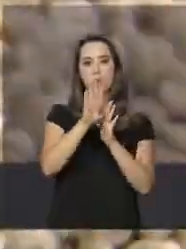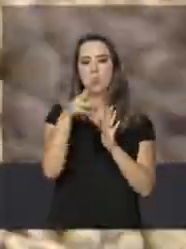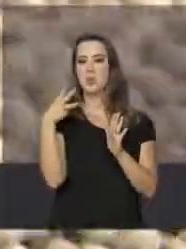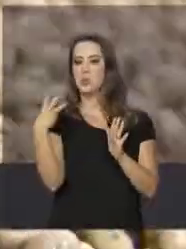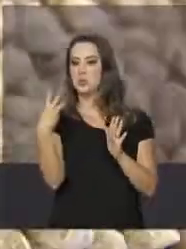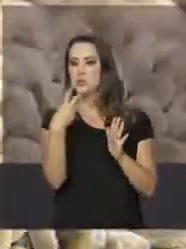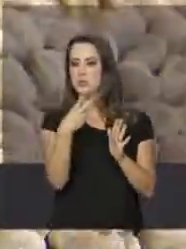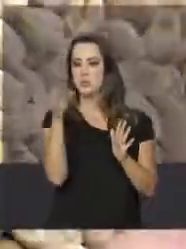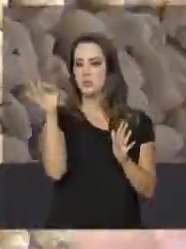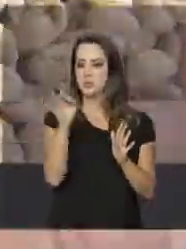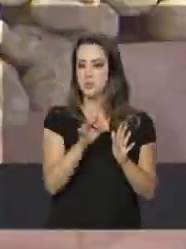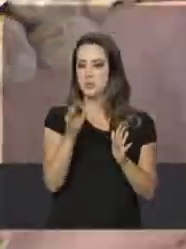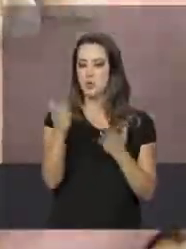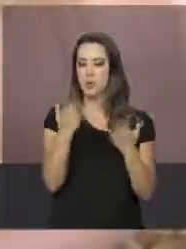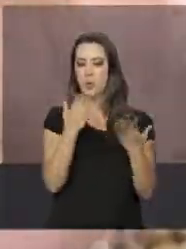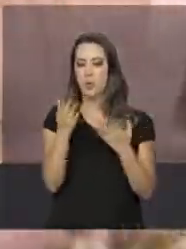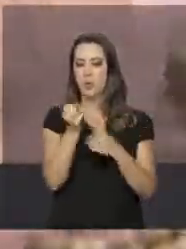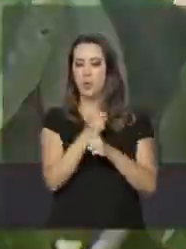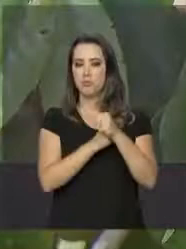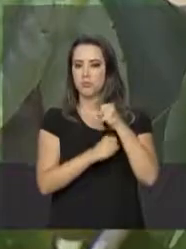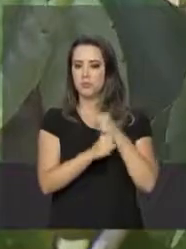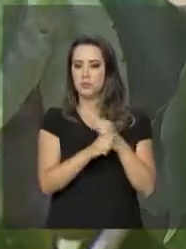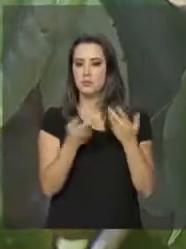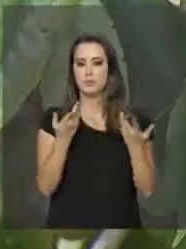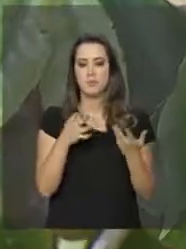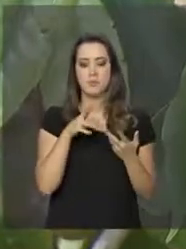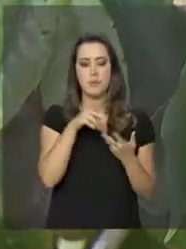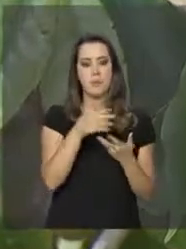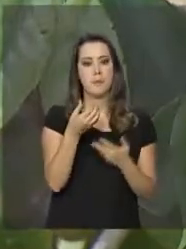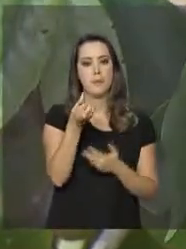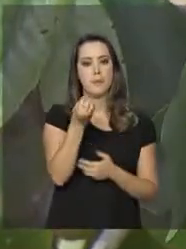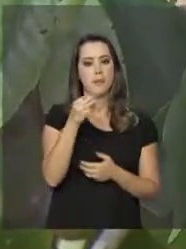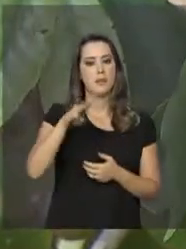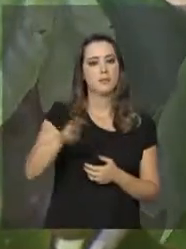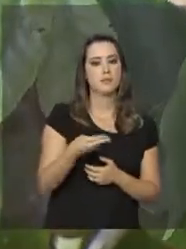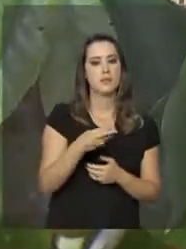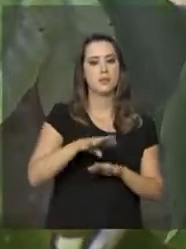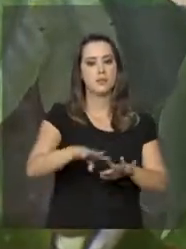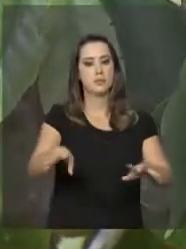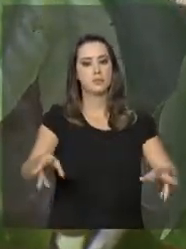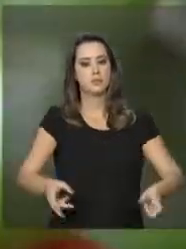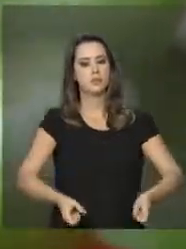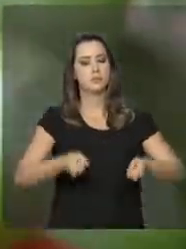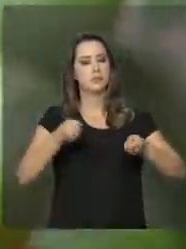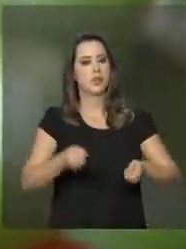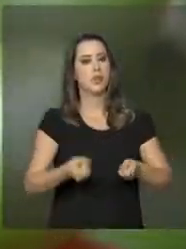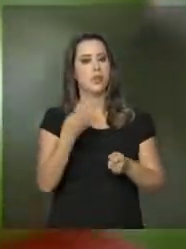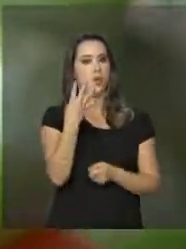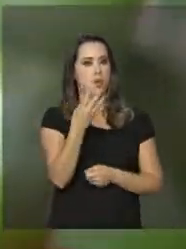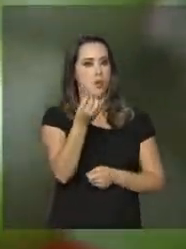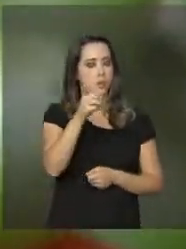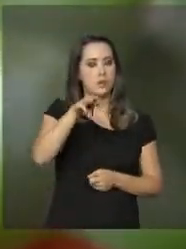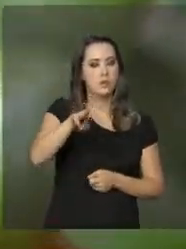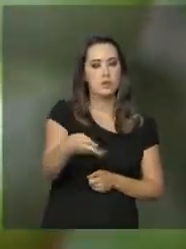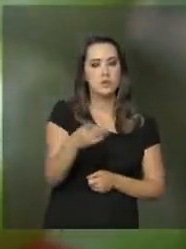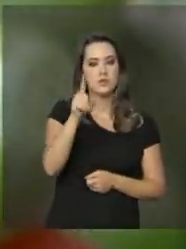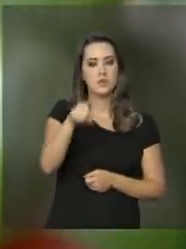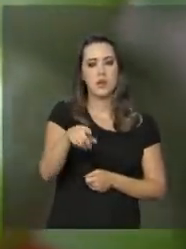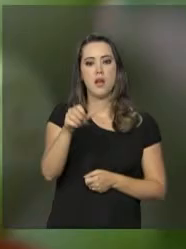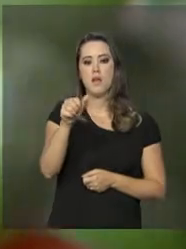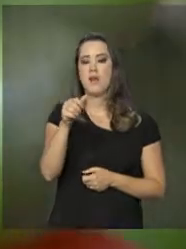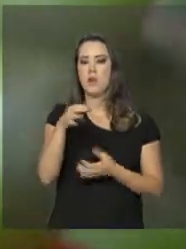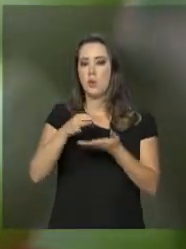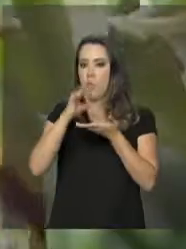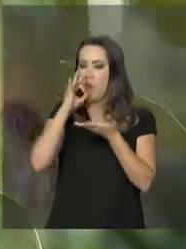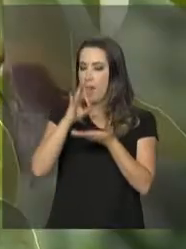que a safra passada em de sacas das quase 60 milhões de sacas de café quase 46 milhões são do café